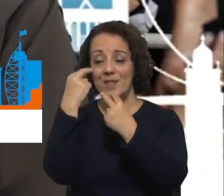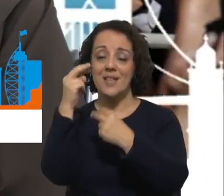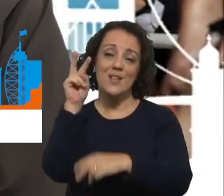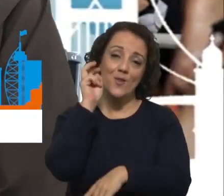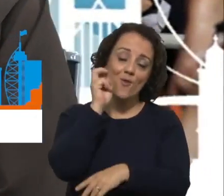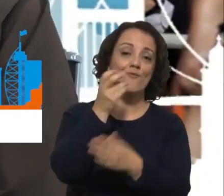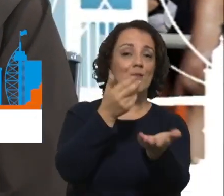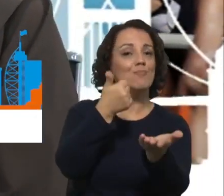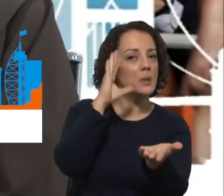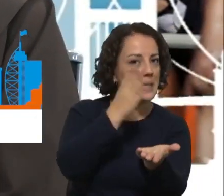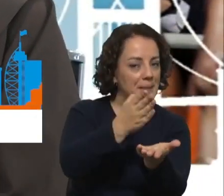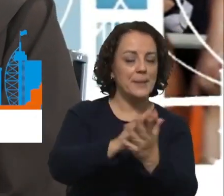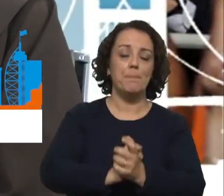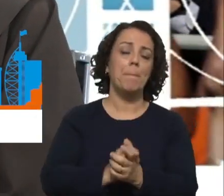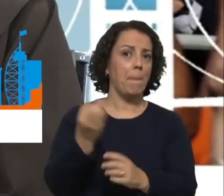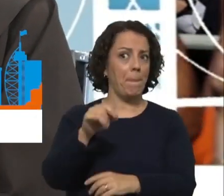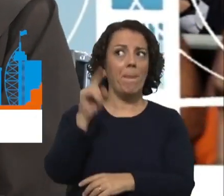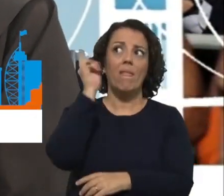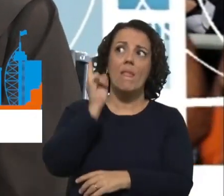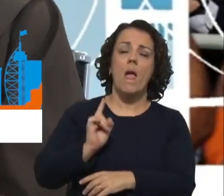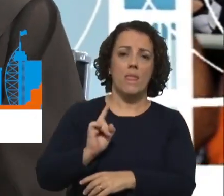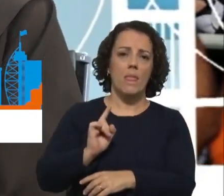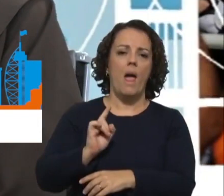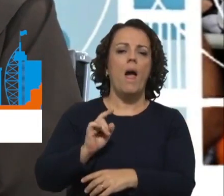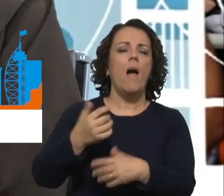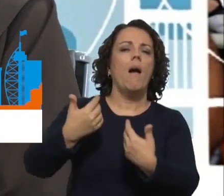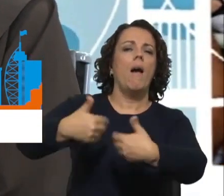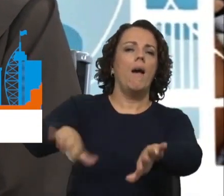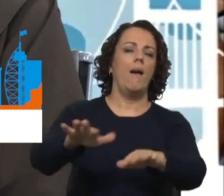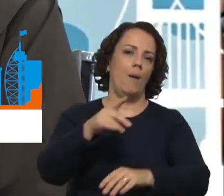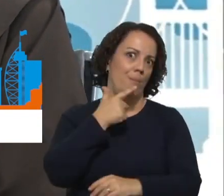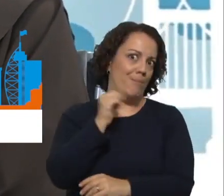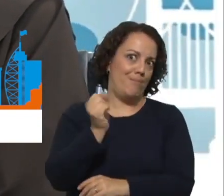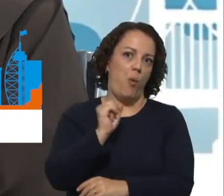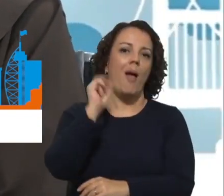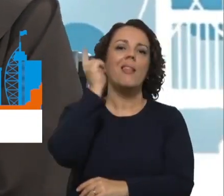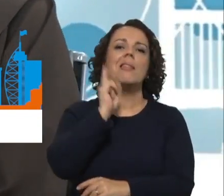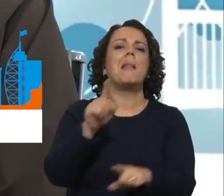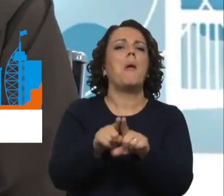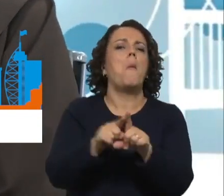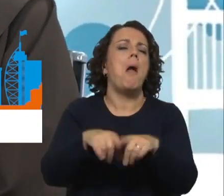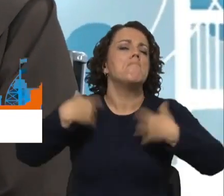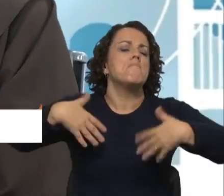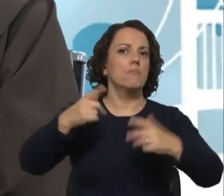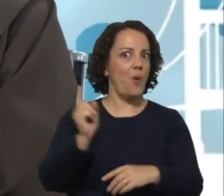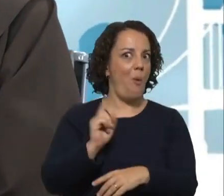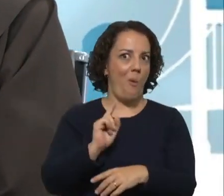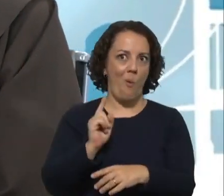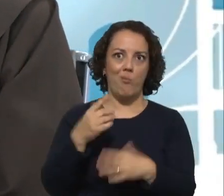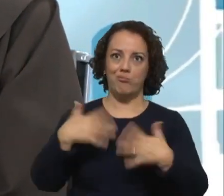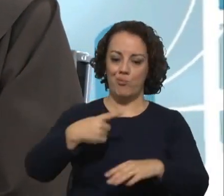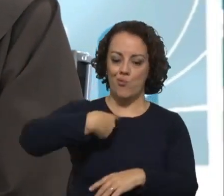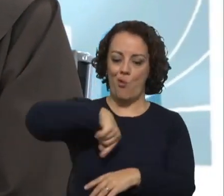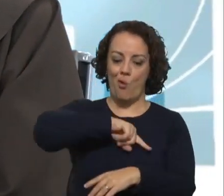é uma data que não podíamos deixar assim passar como qualquer uma outra, celebrando nós exatamente